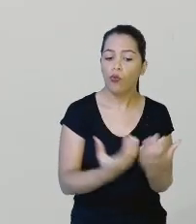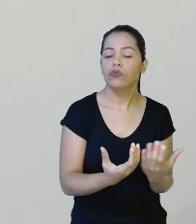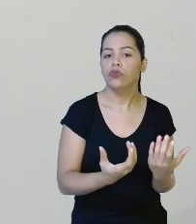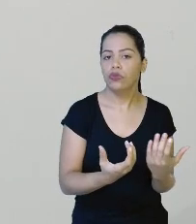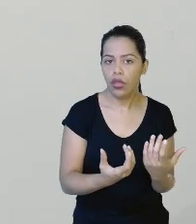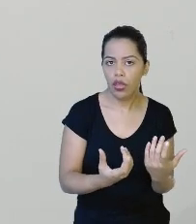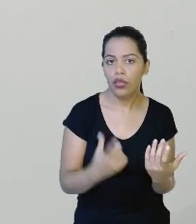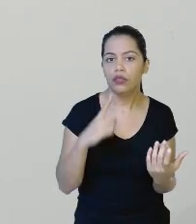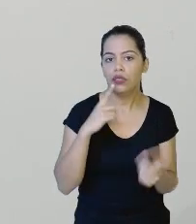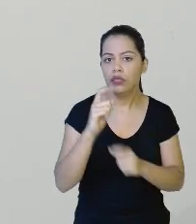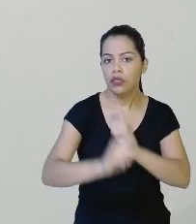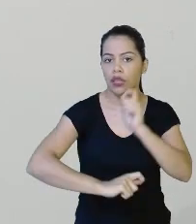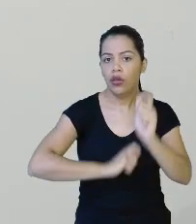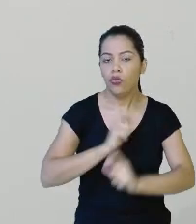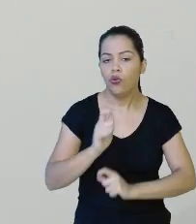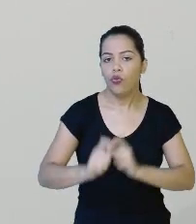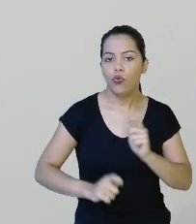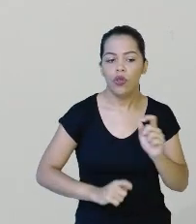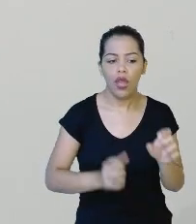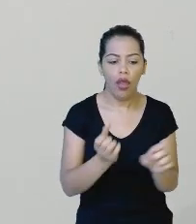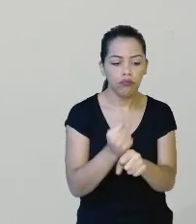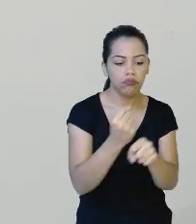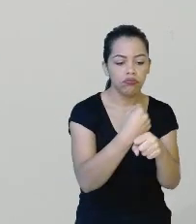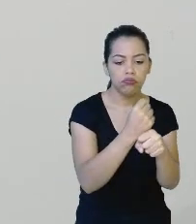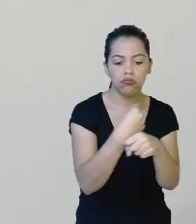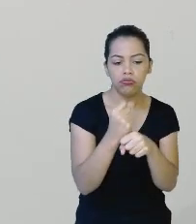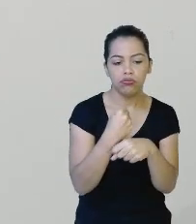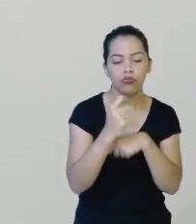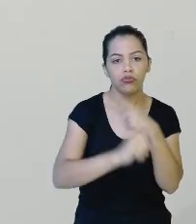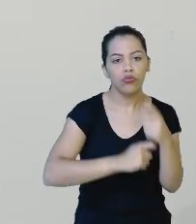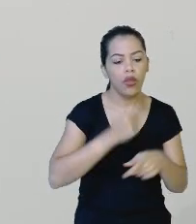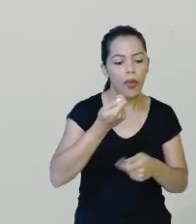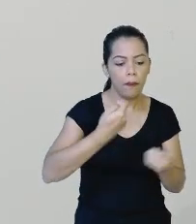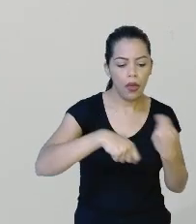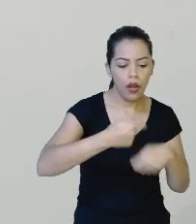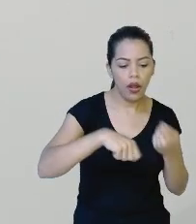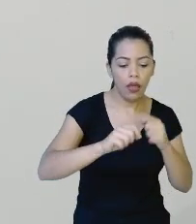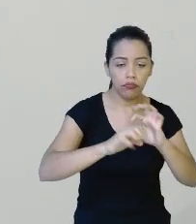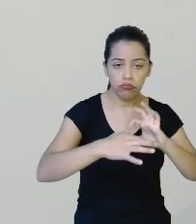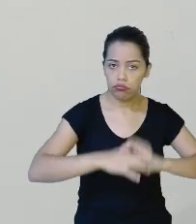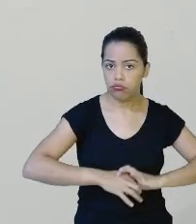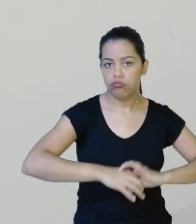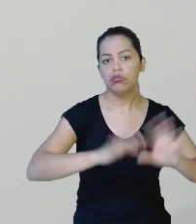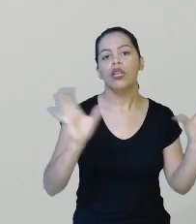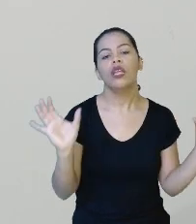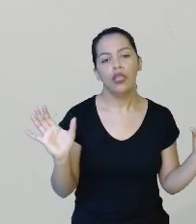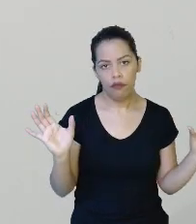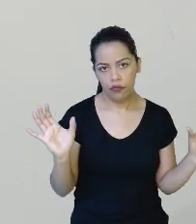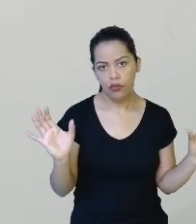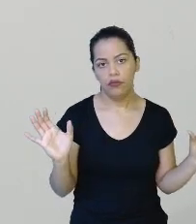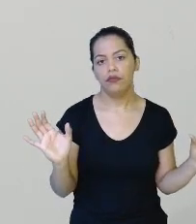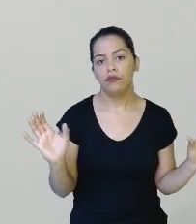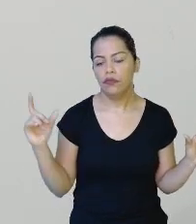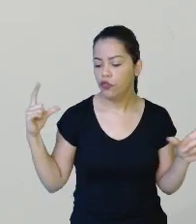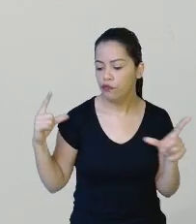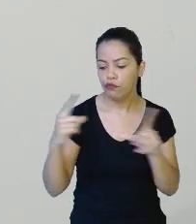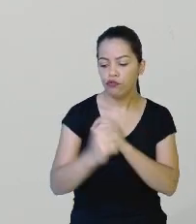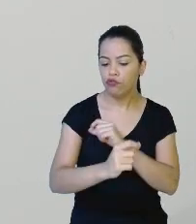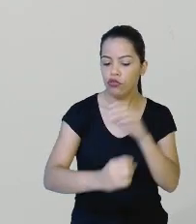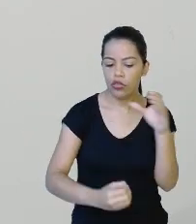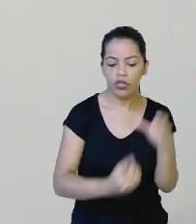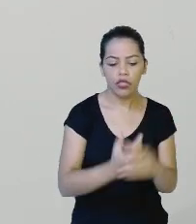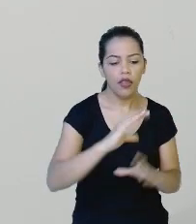eles iam ali construir o seu sustento de forma livre. Né? Eles fugiam e formavam suas